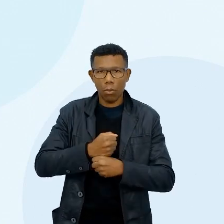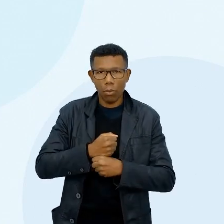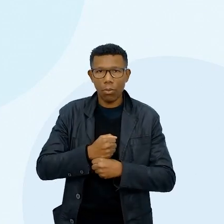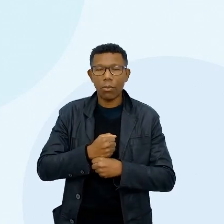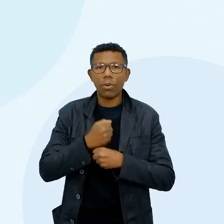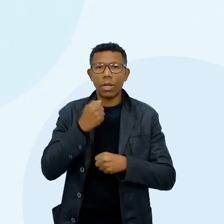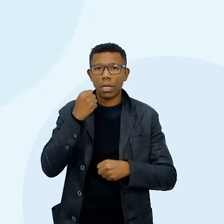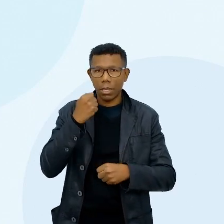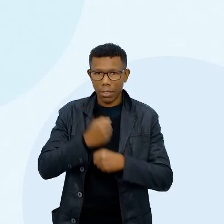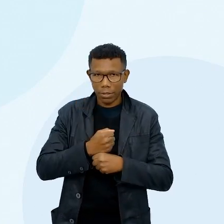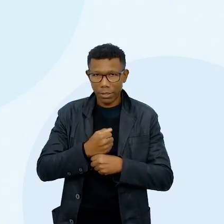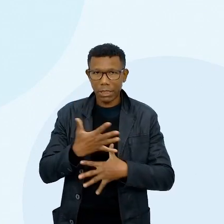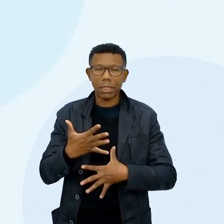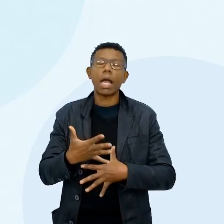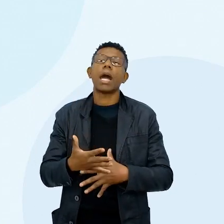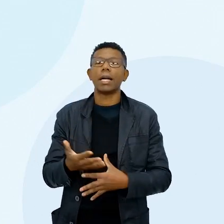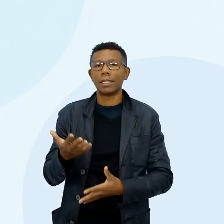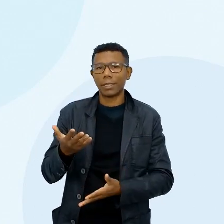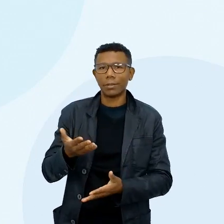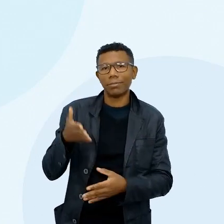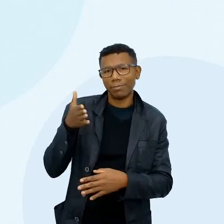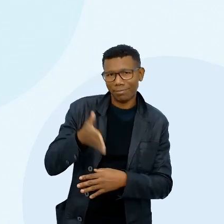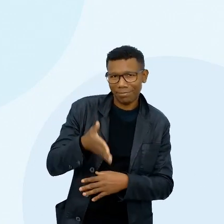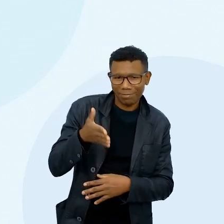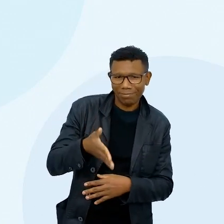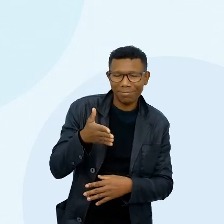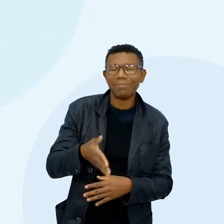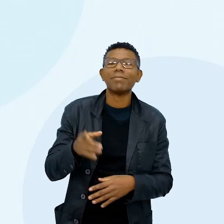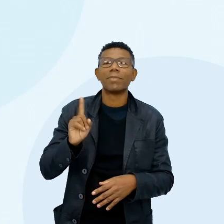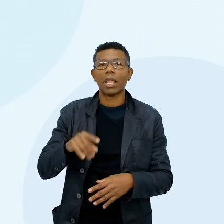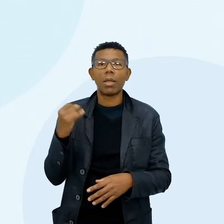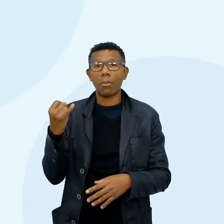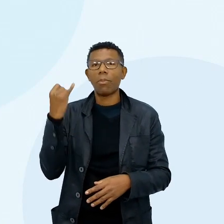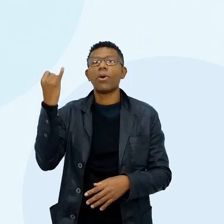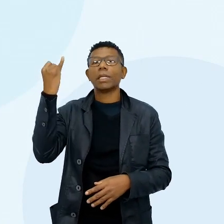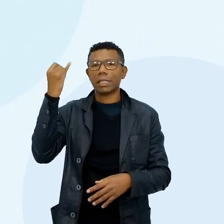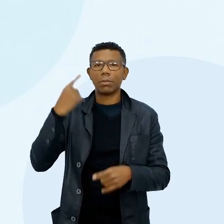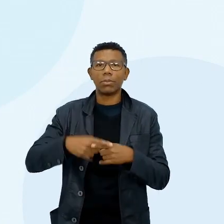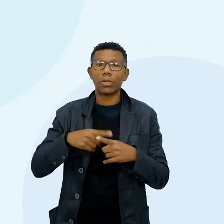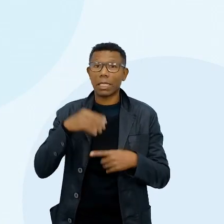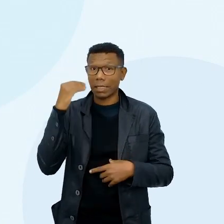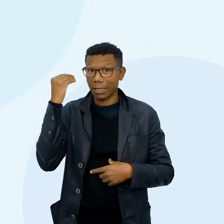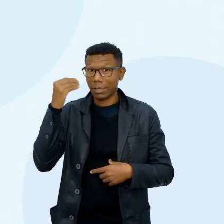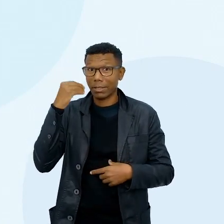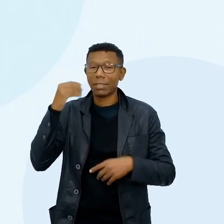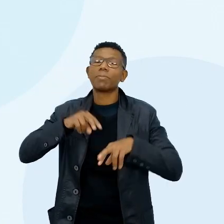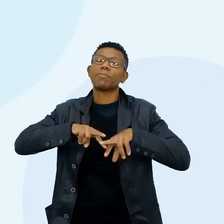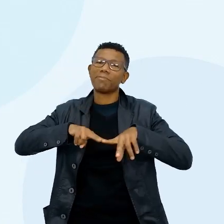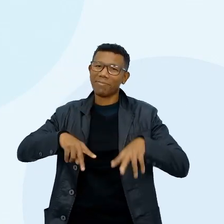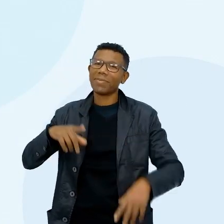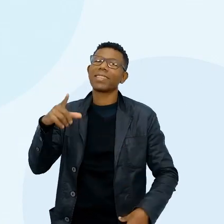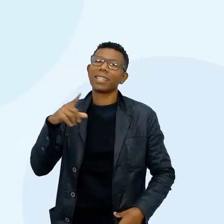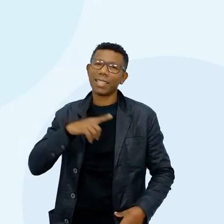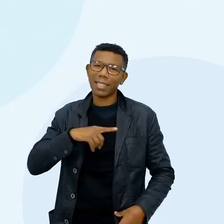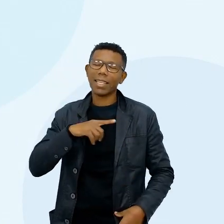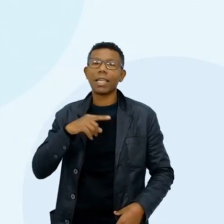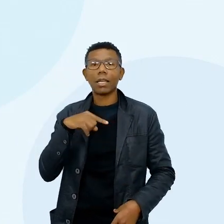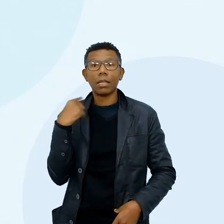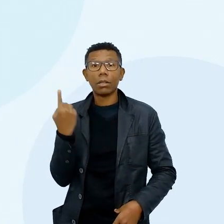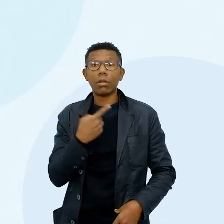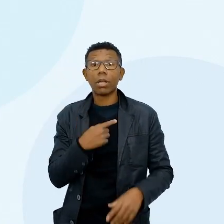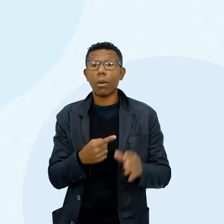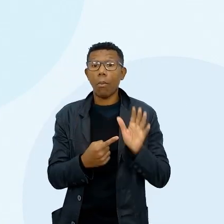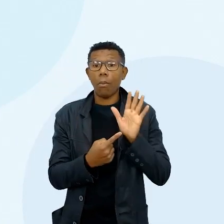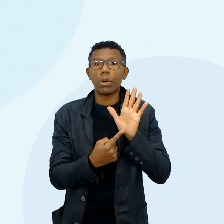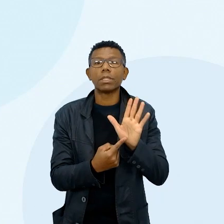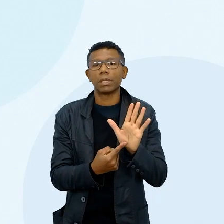é importante o apontamento de vocês, até porque vocês têm diversas experiências e a gente aqui vai colocar algumas perspectivas